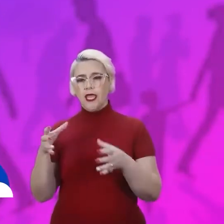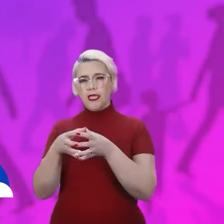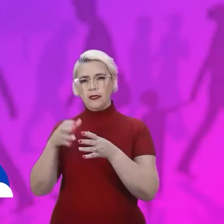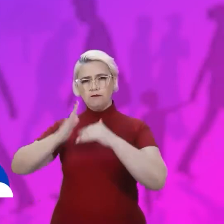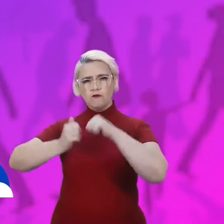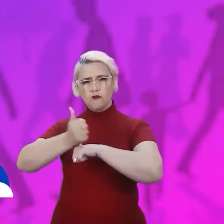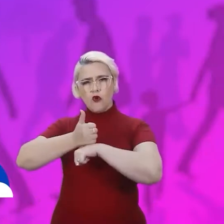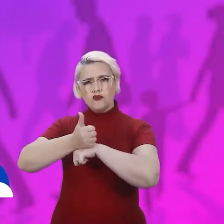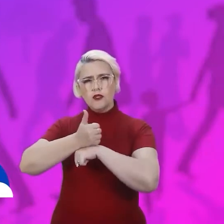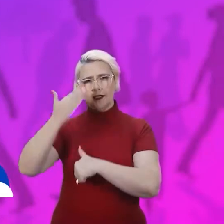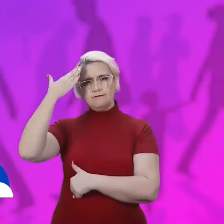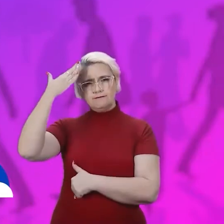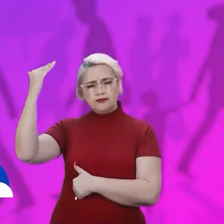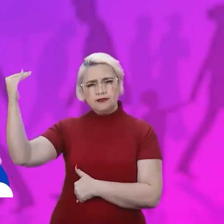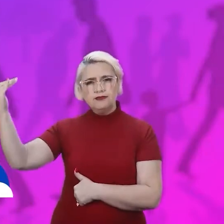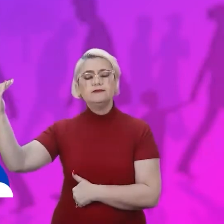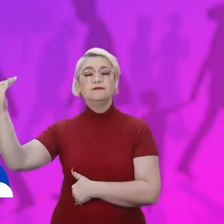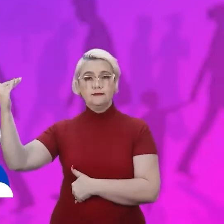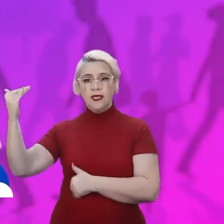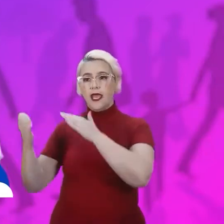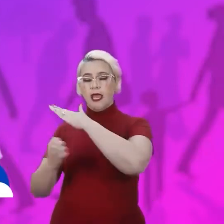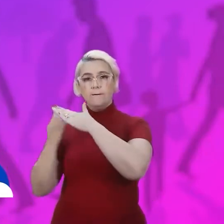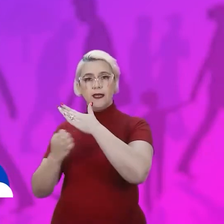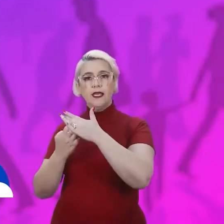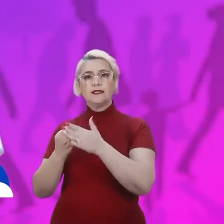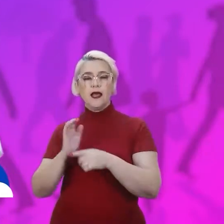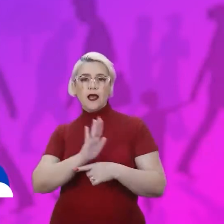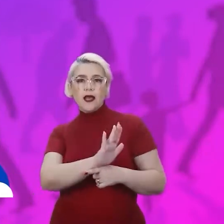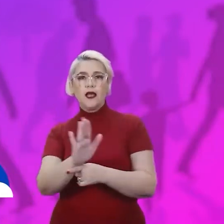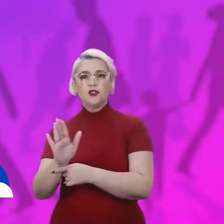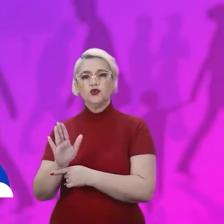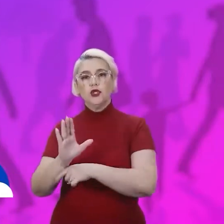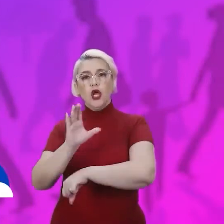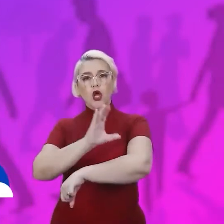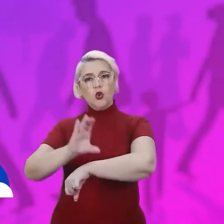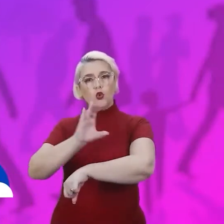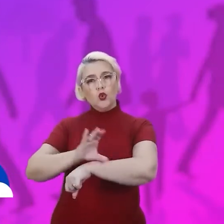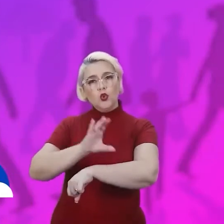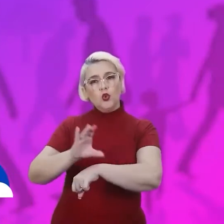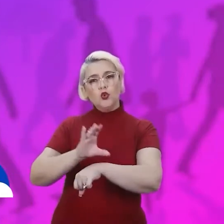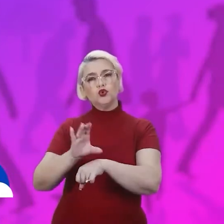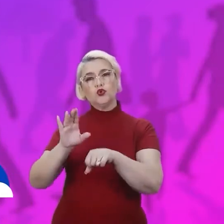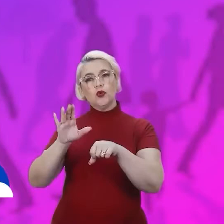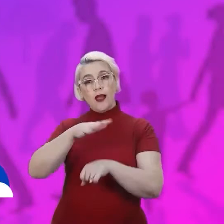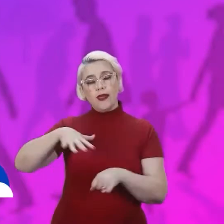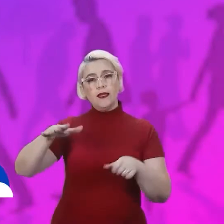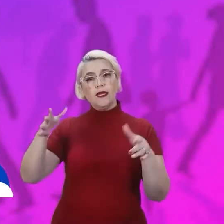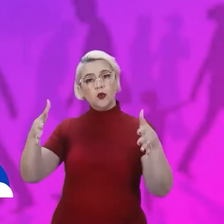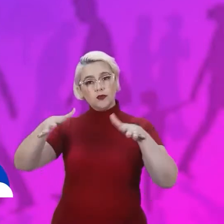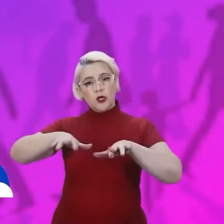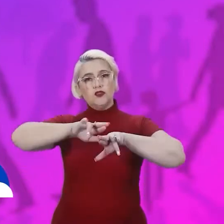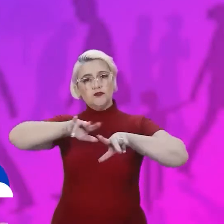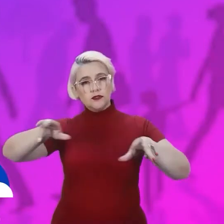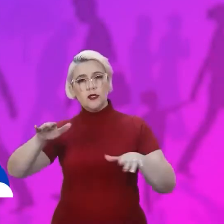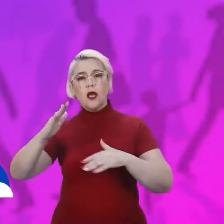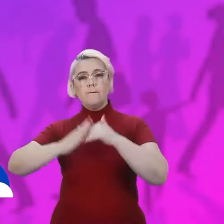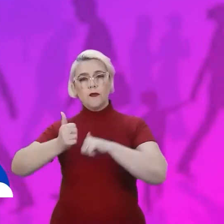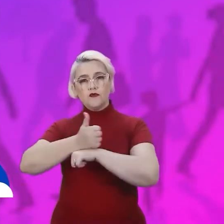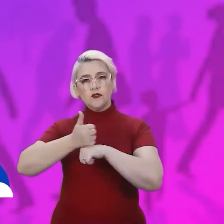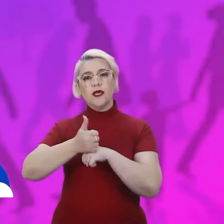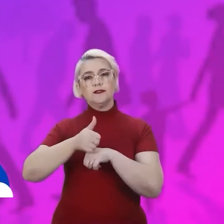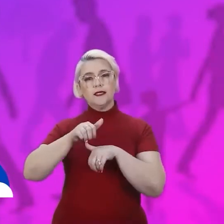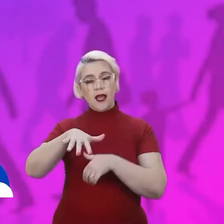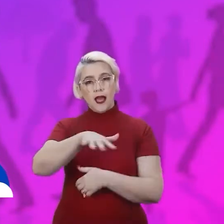de profissionais de notório saber, a Acessos promove capacitações em inclusão e diversidade para profissionais